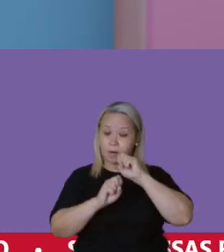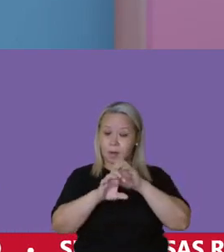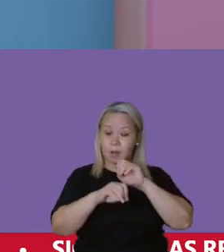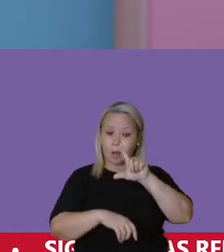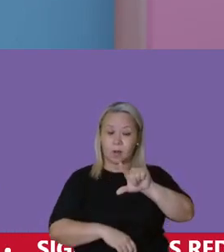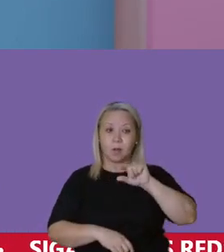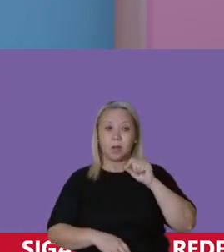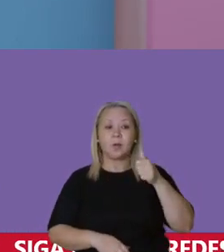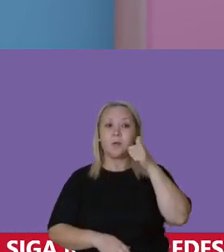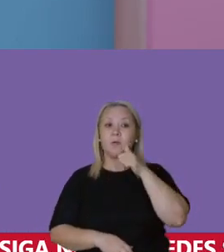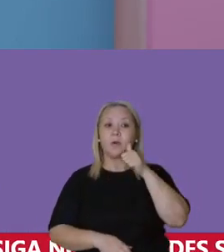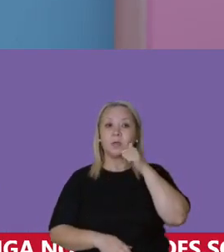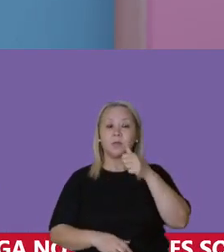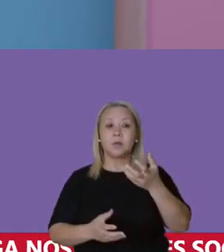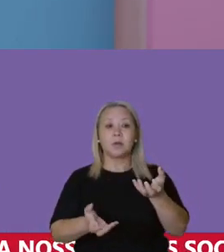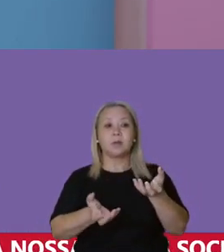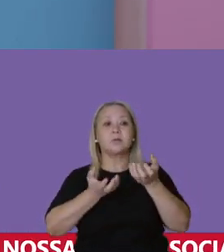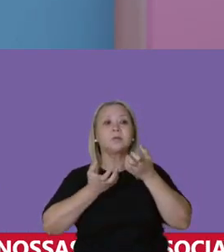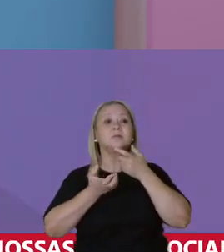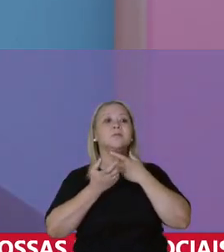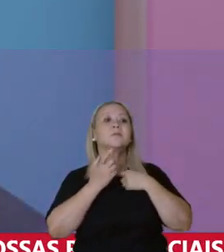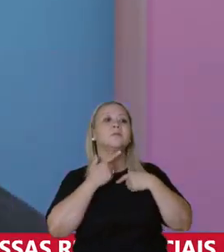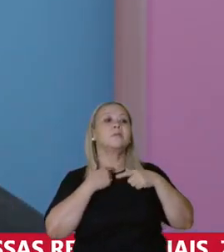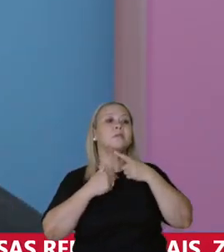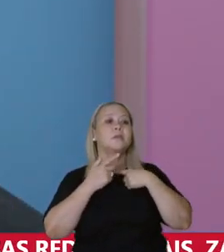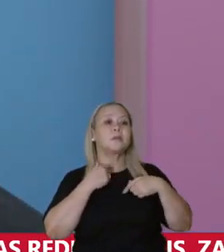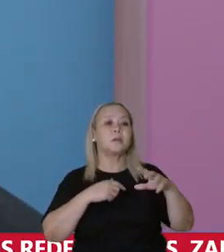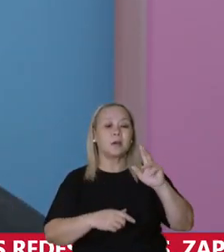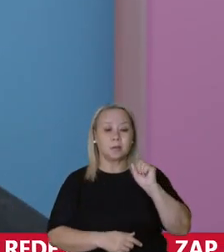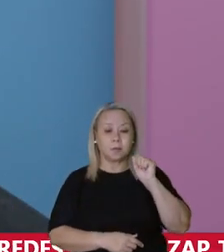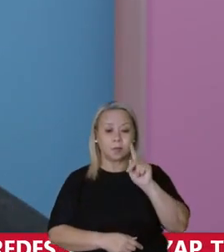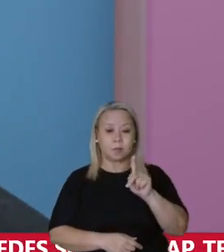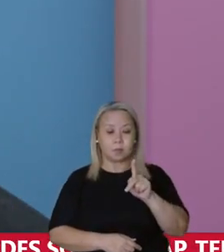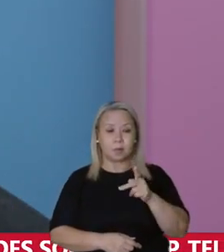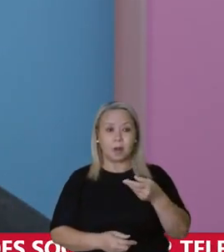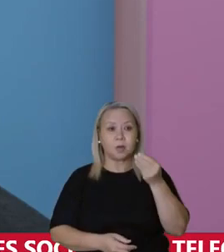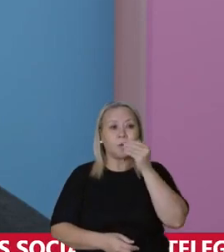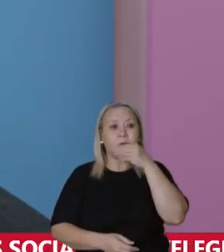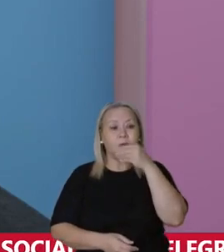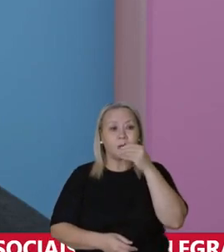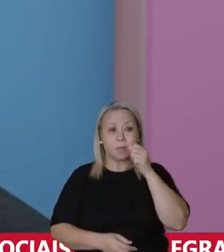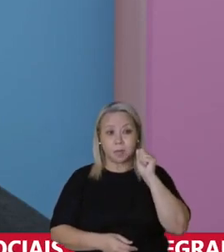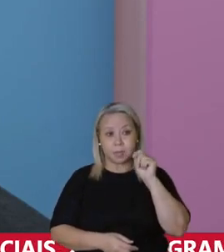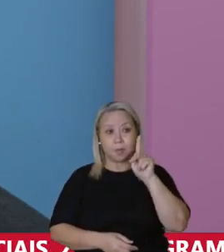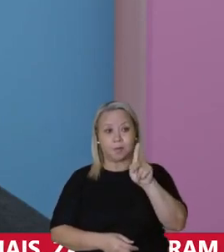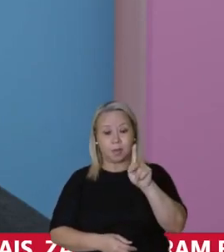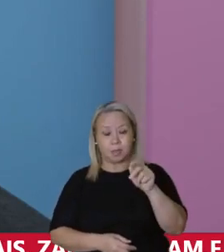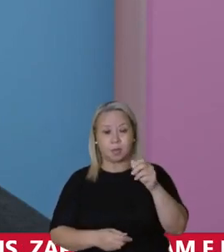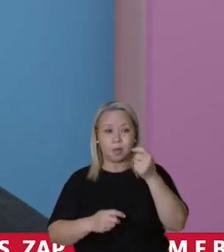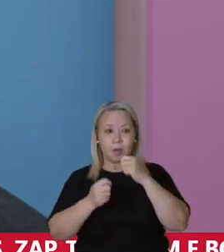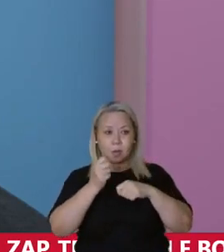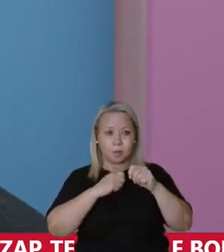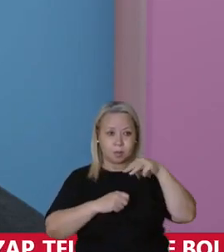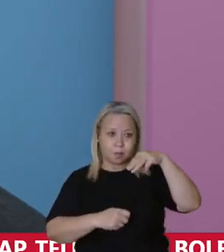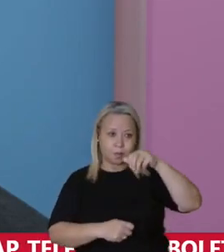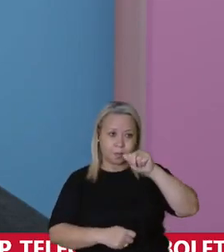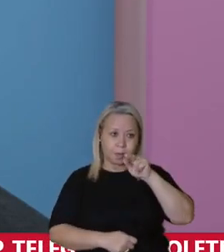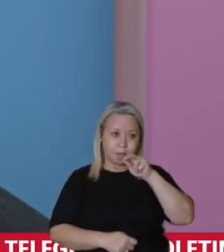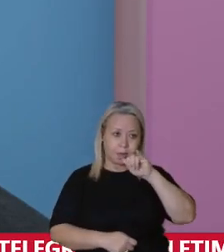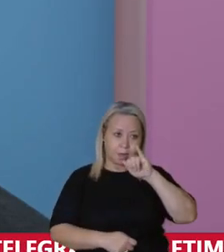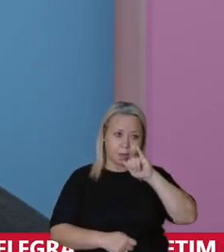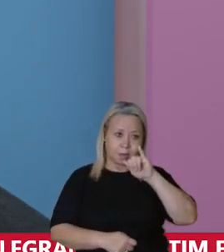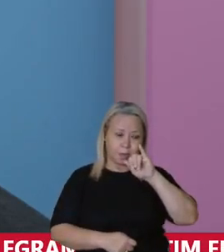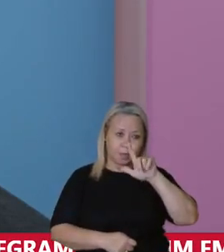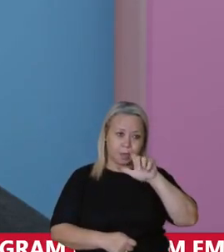escolhida foi As Mulheres Querem Se Aposentar, o risco do desmonte golpista da Previdência, com a economista Marilane Teixeira.